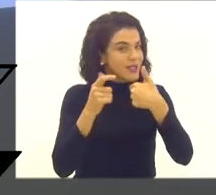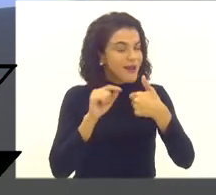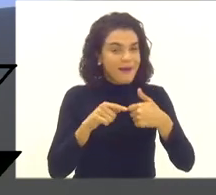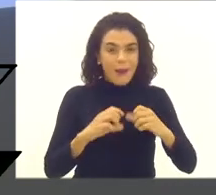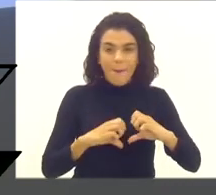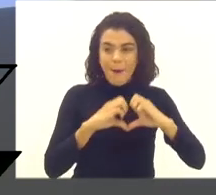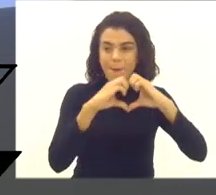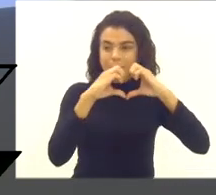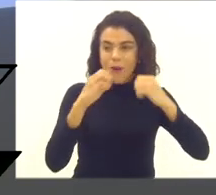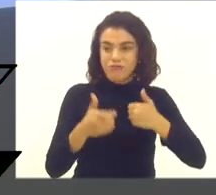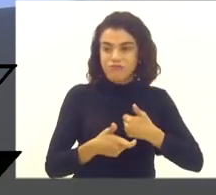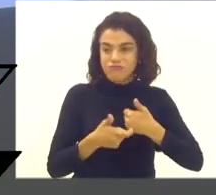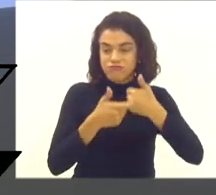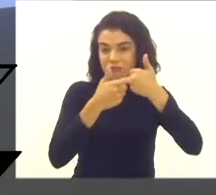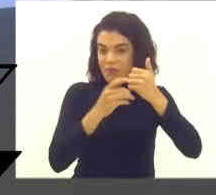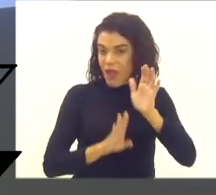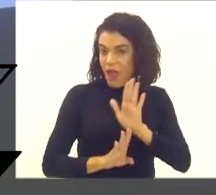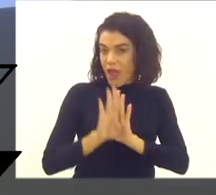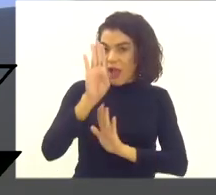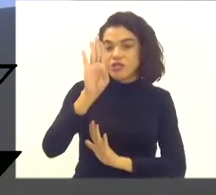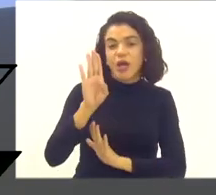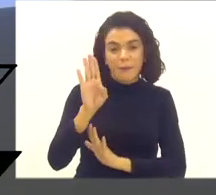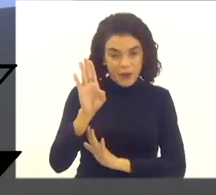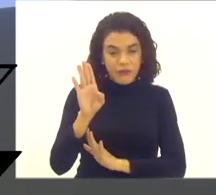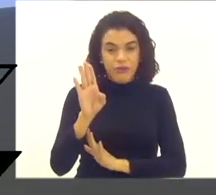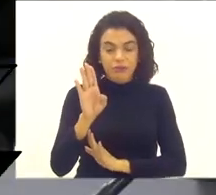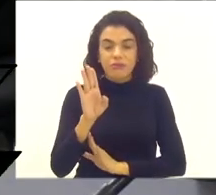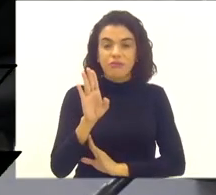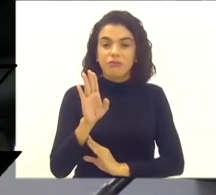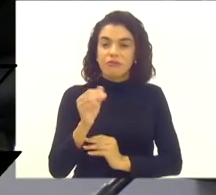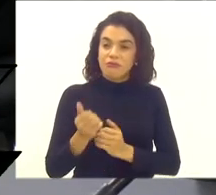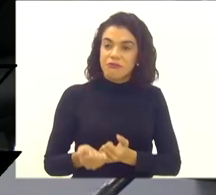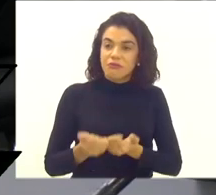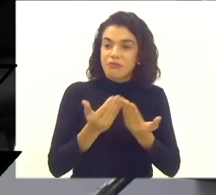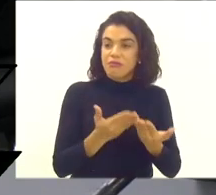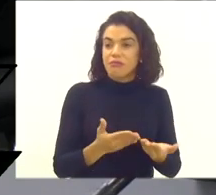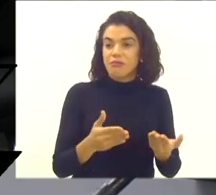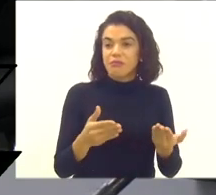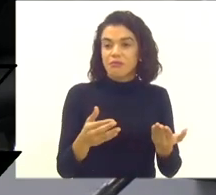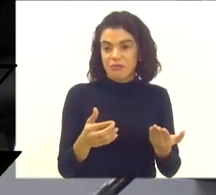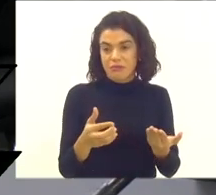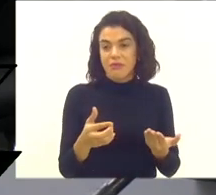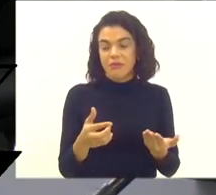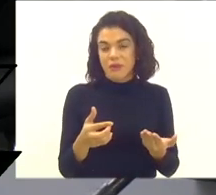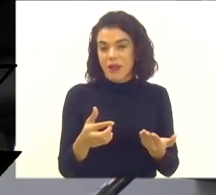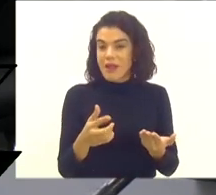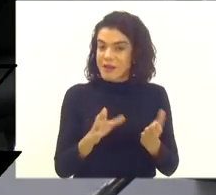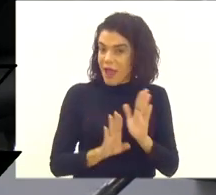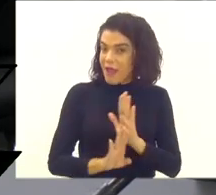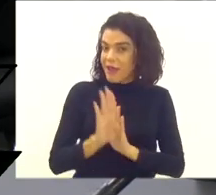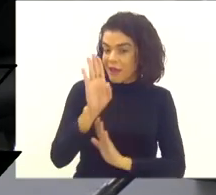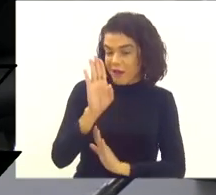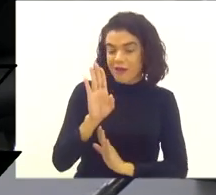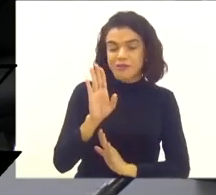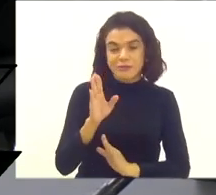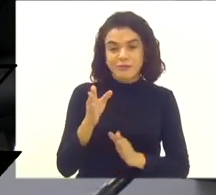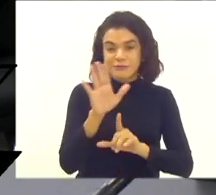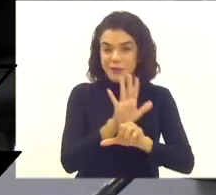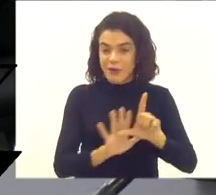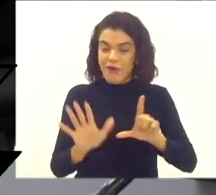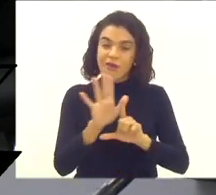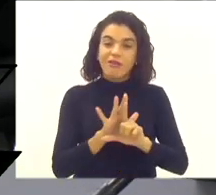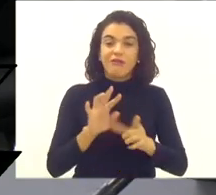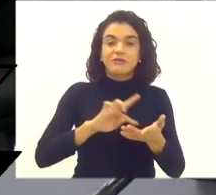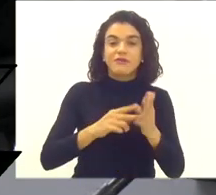são da engajamento da da engajamento para essas plataformas então elas